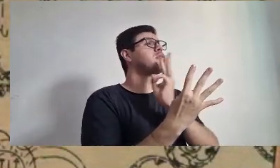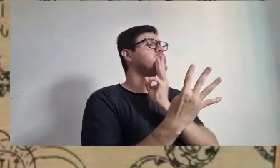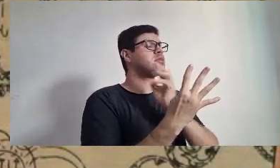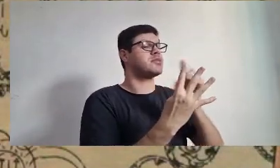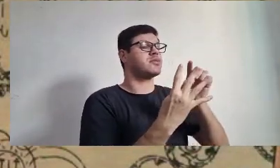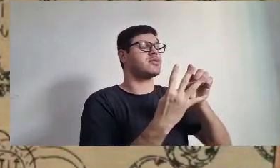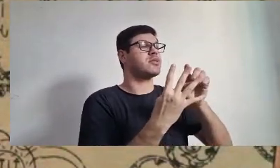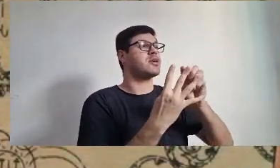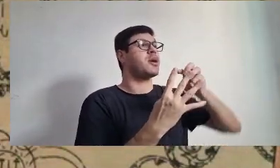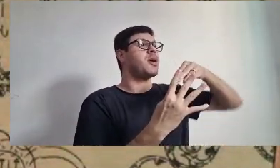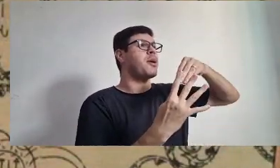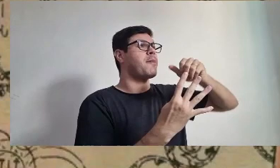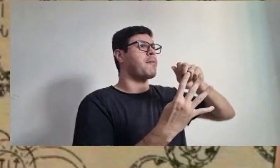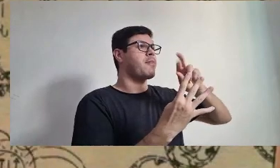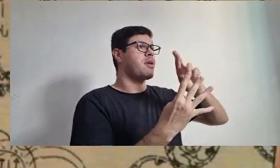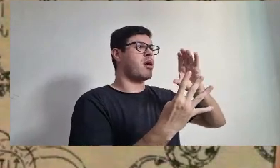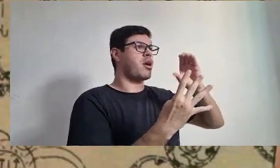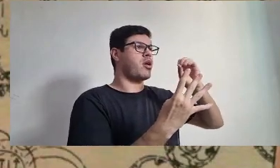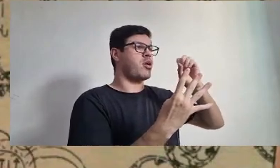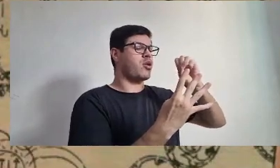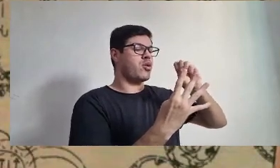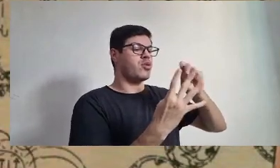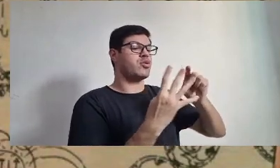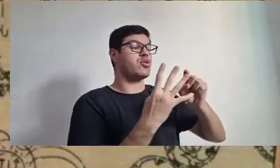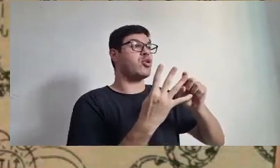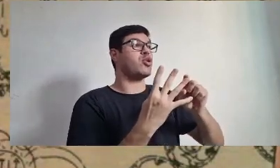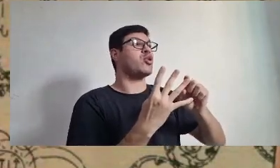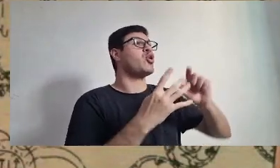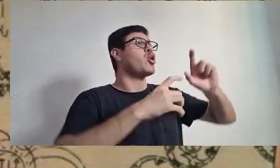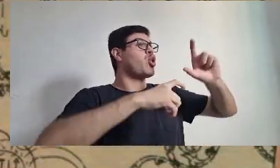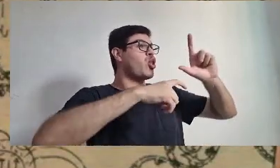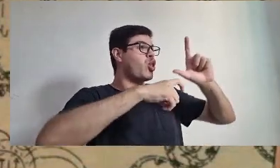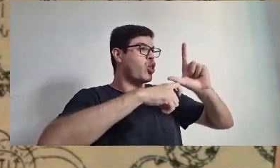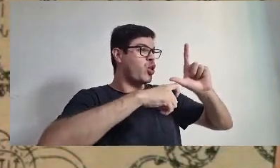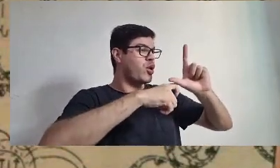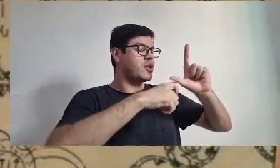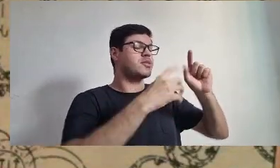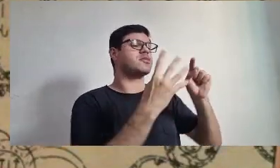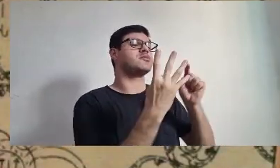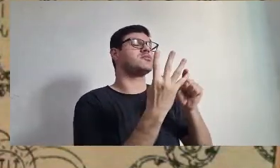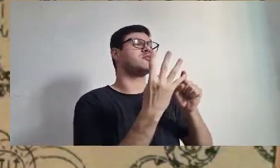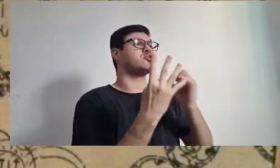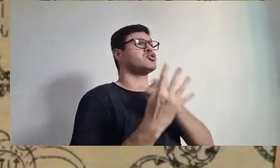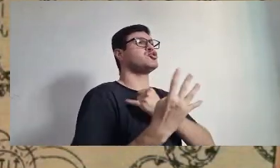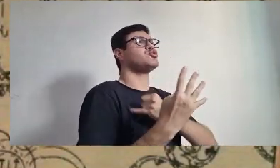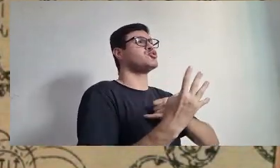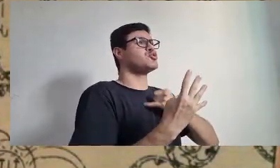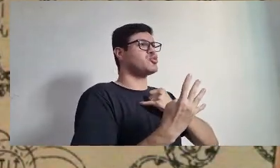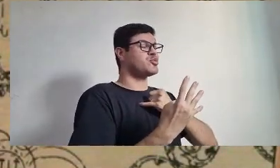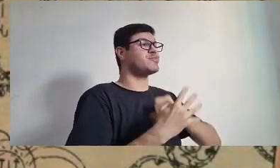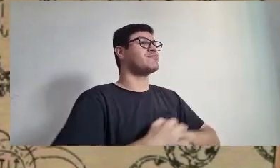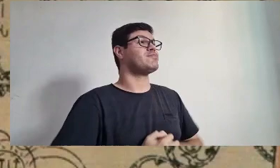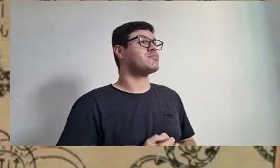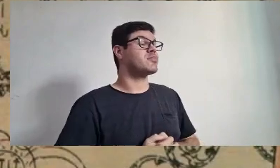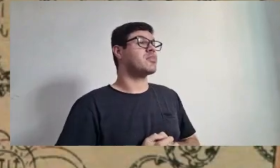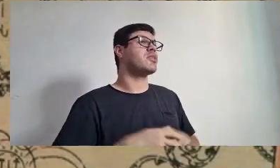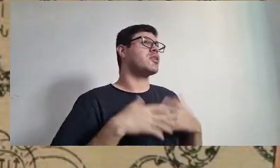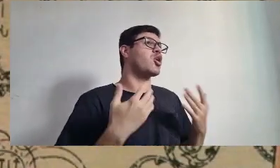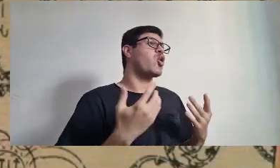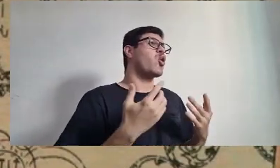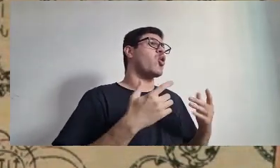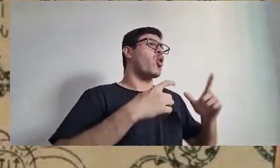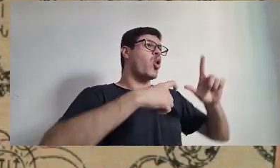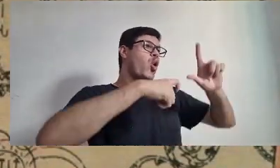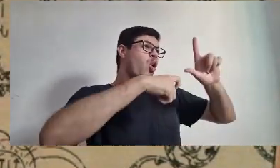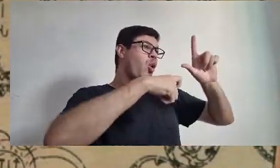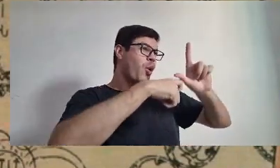apóstolos dos 12 de Jesus, Mateus e João. Lucas era médico e